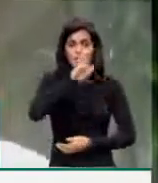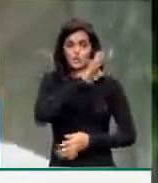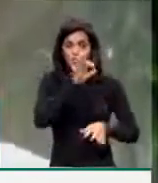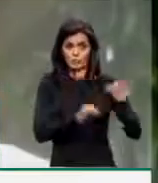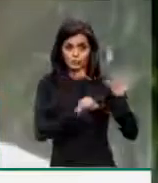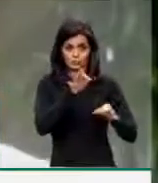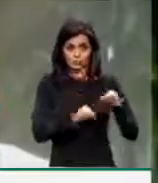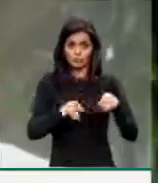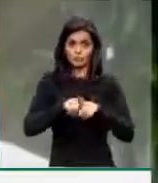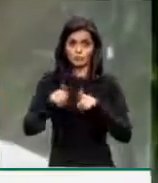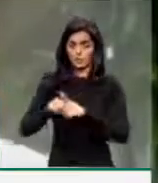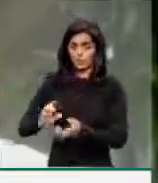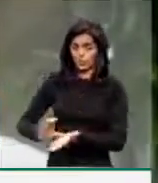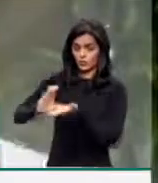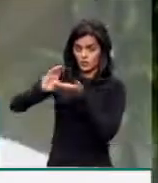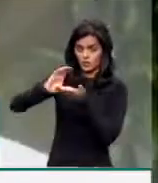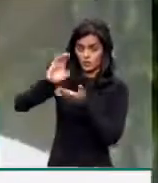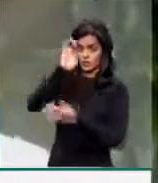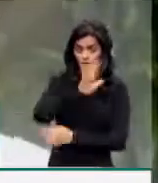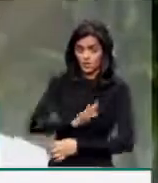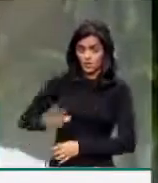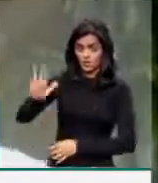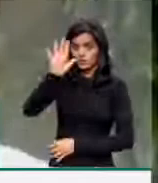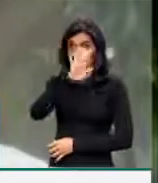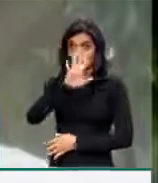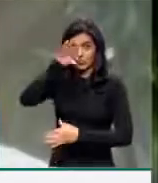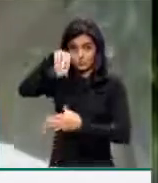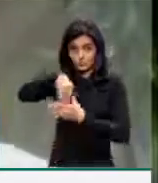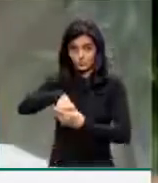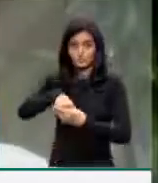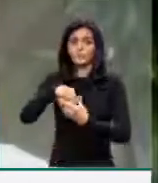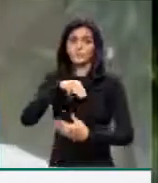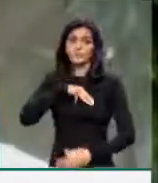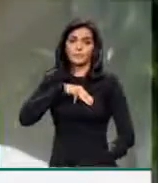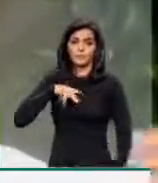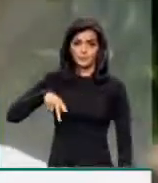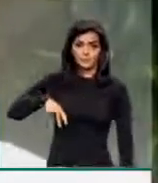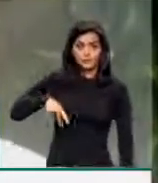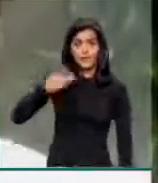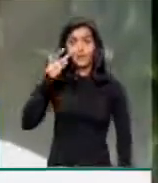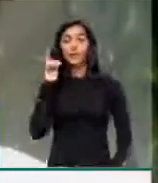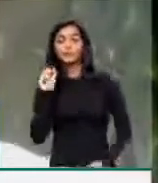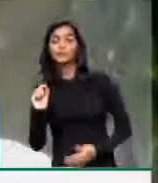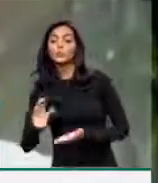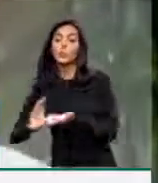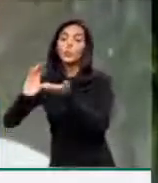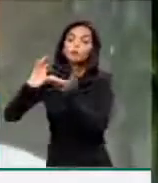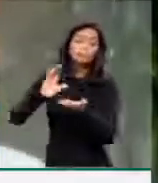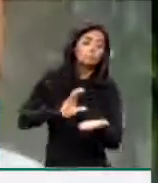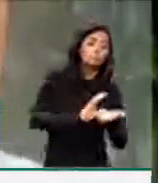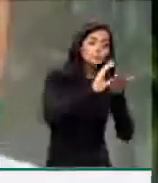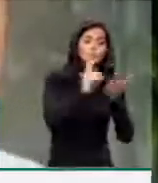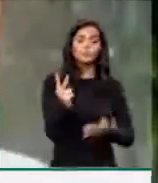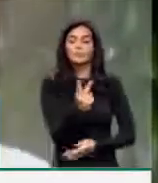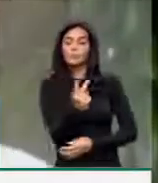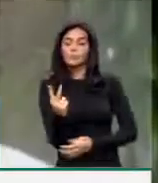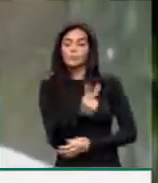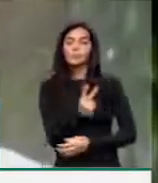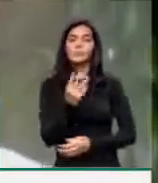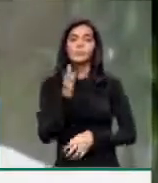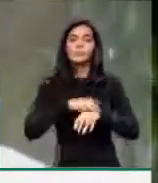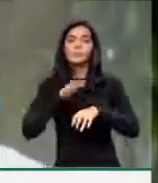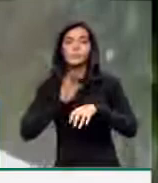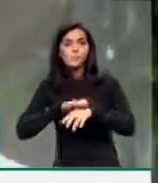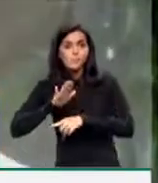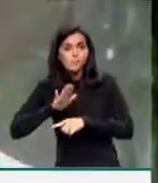do Ministério Público. Acho que essas instituições ajudaram a aperfeiçoar o funcionamento de